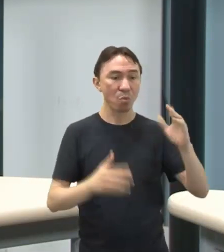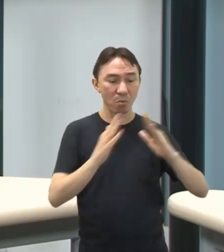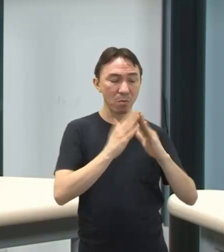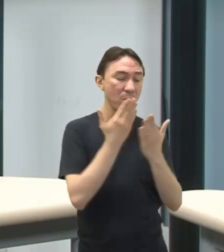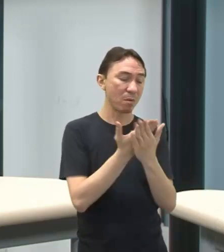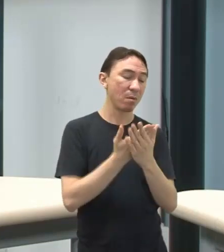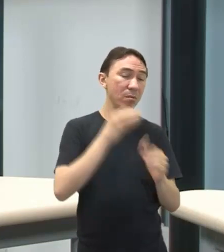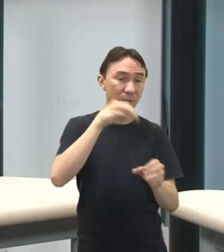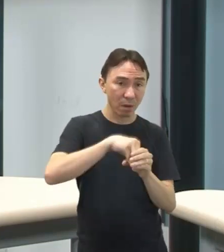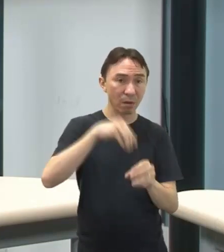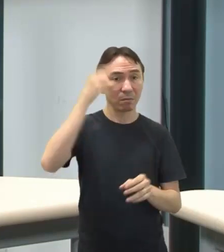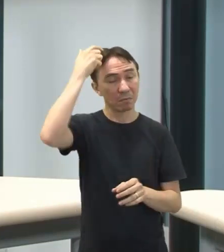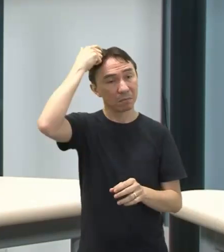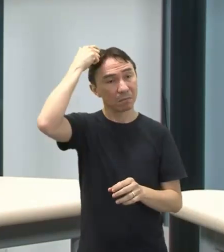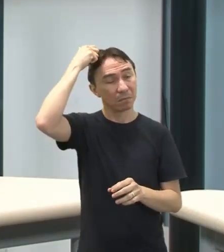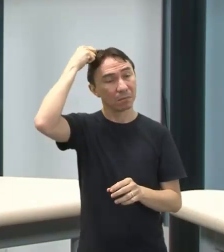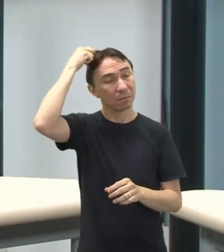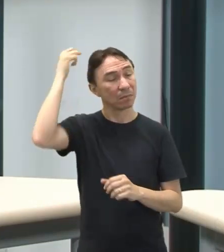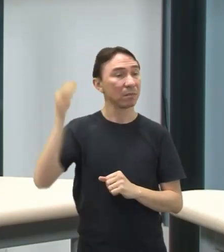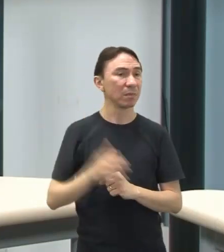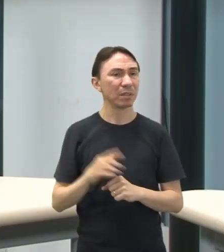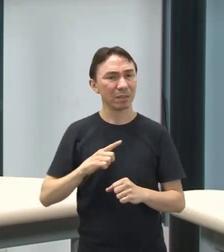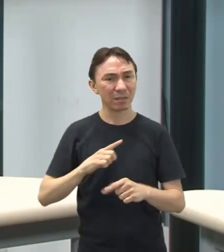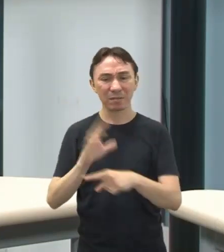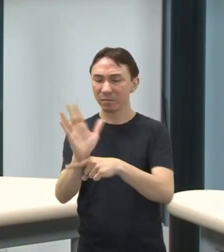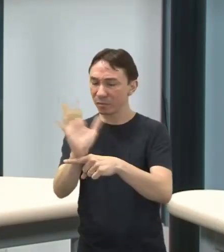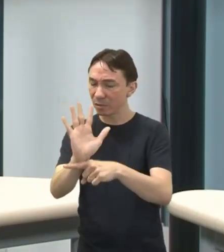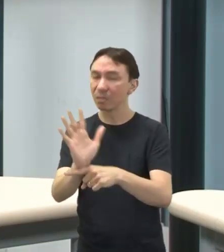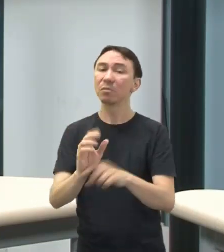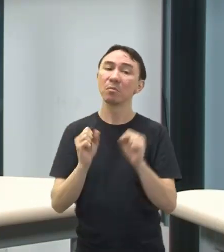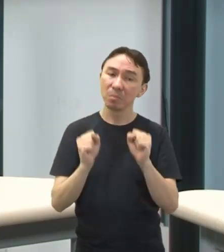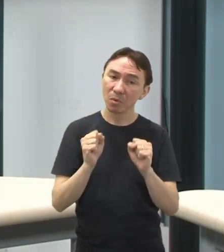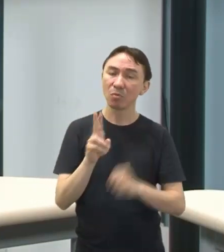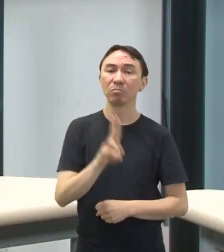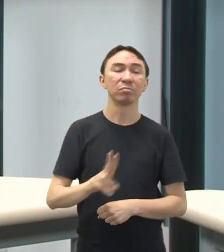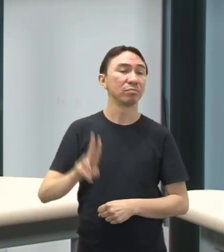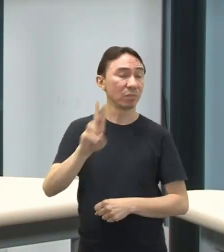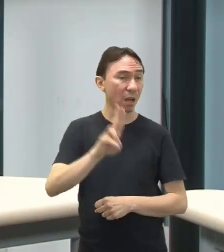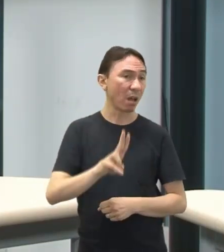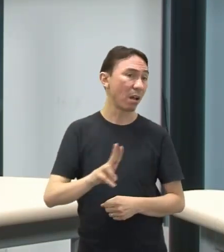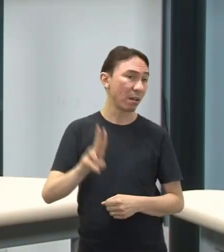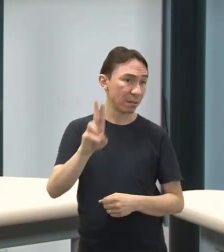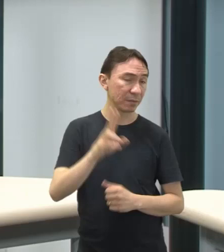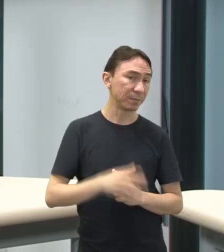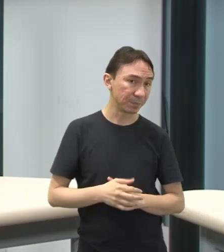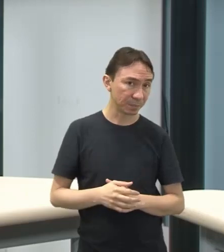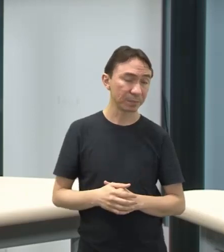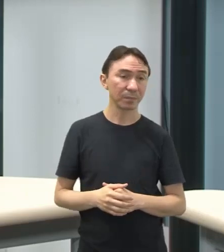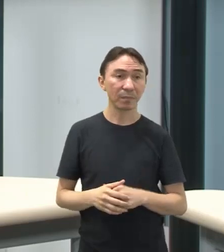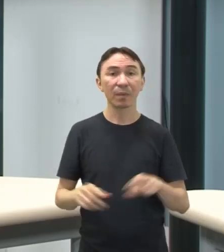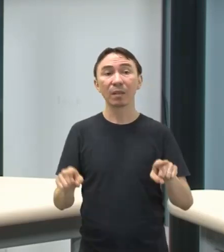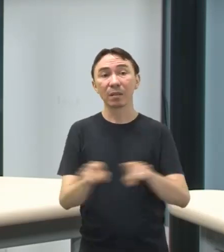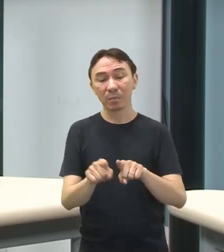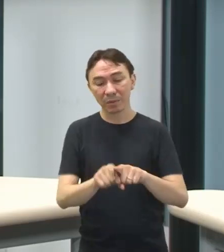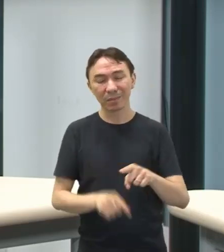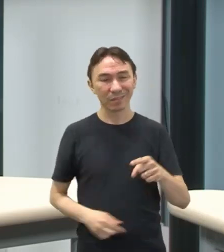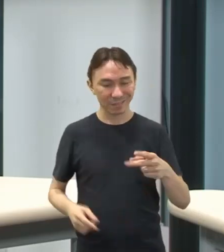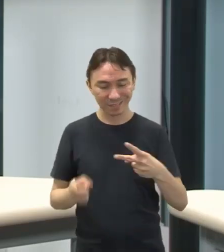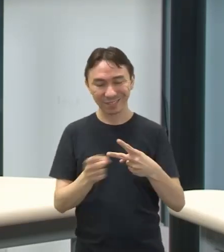e vídeos que podem ser De grande valia nesse momento o que nos leva a próxima ao verbo em destaque